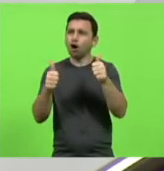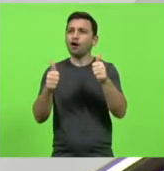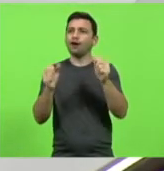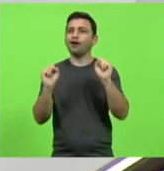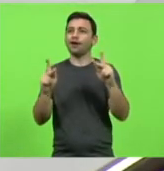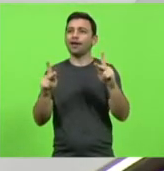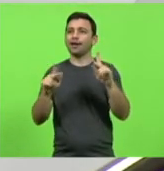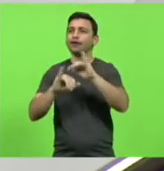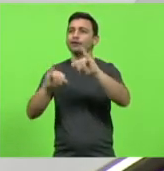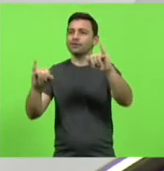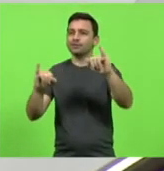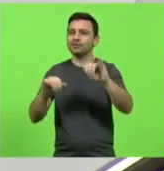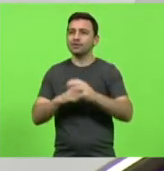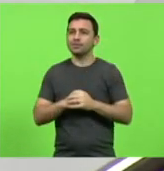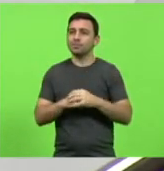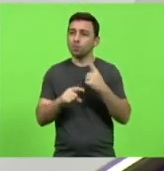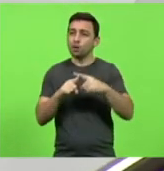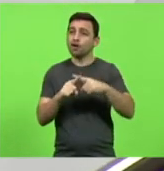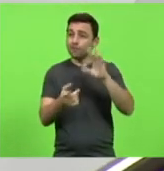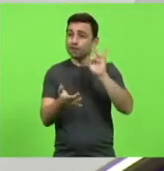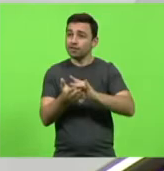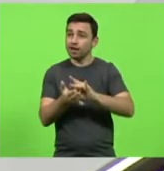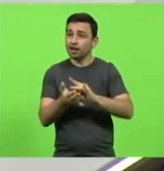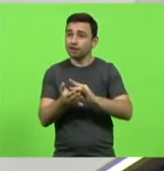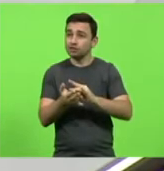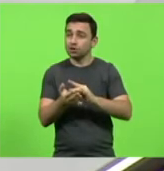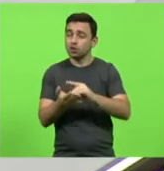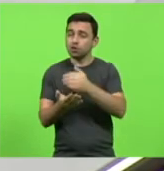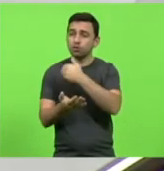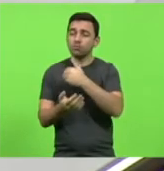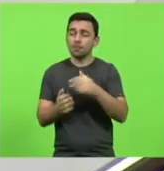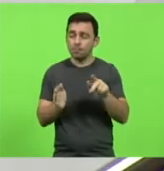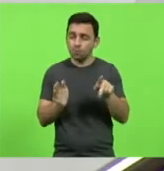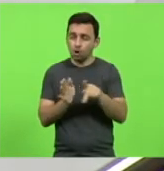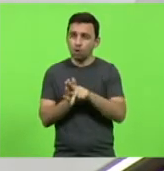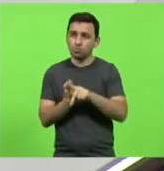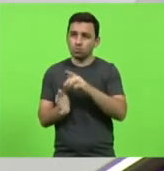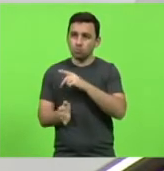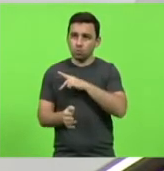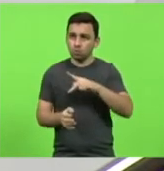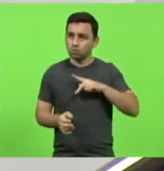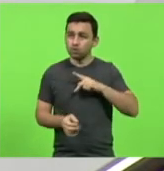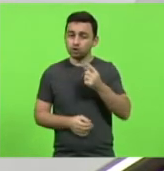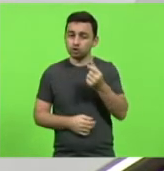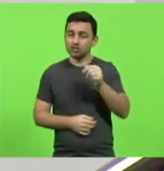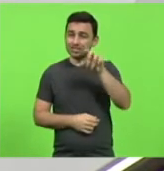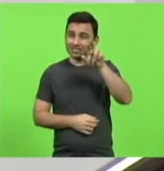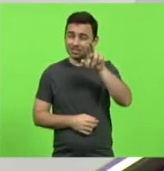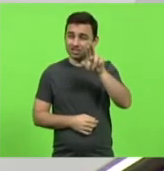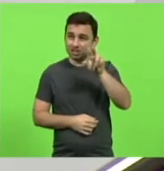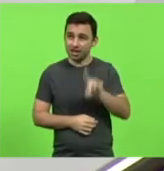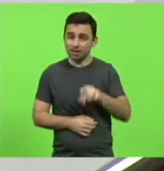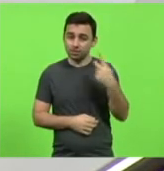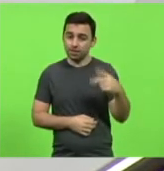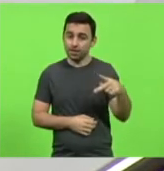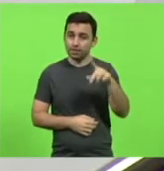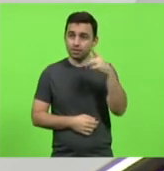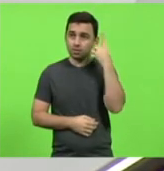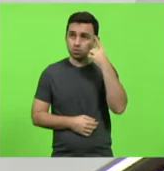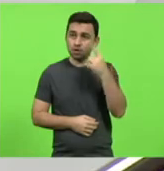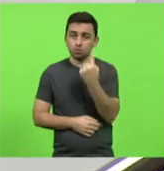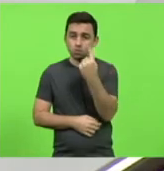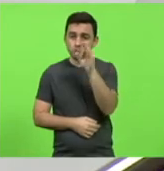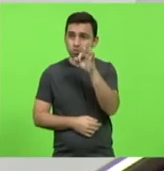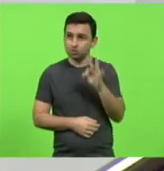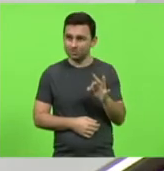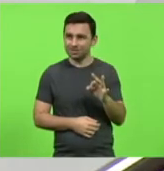problema nenhum, porque de fato vem dos cofres públicos que o deputado tem de direito 1% do orçamento para